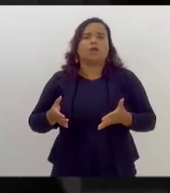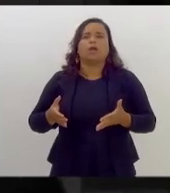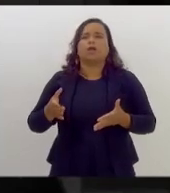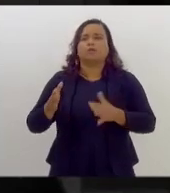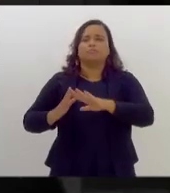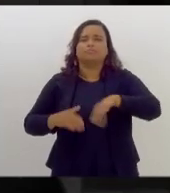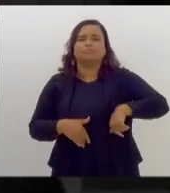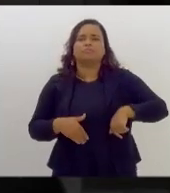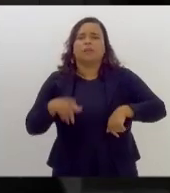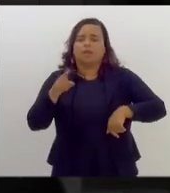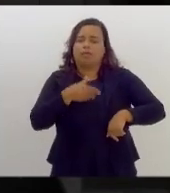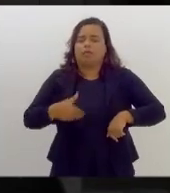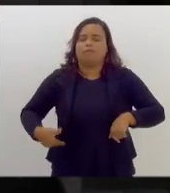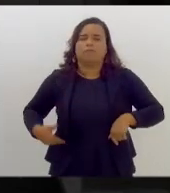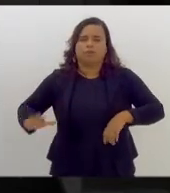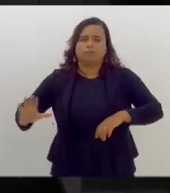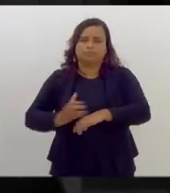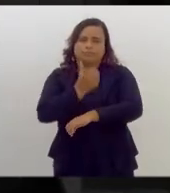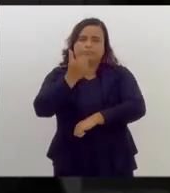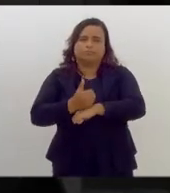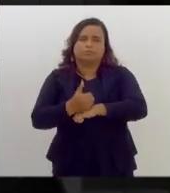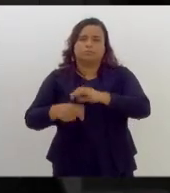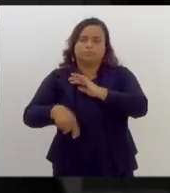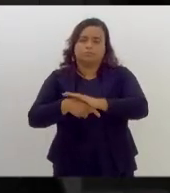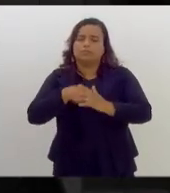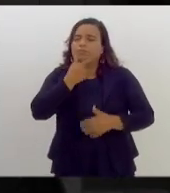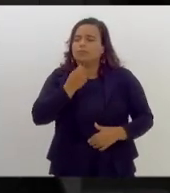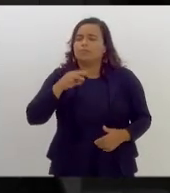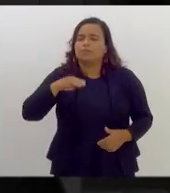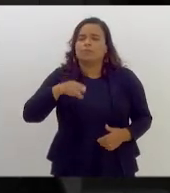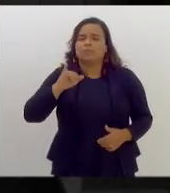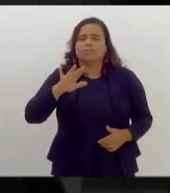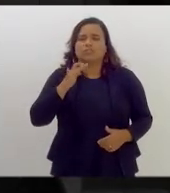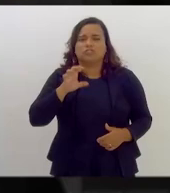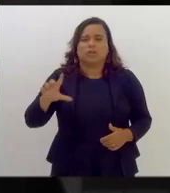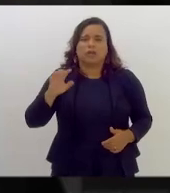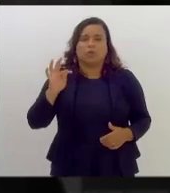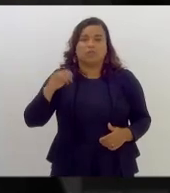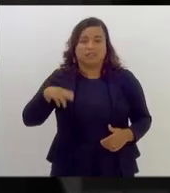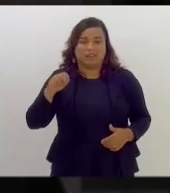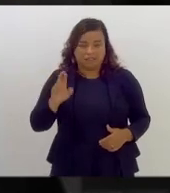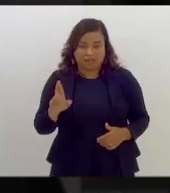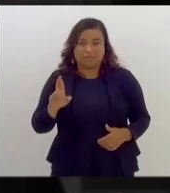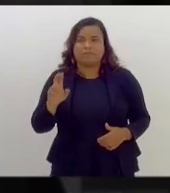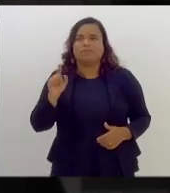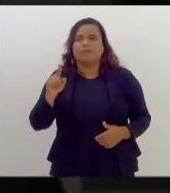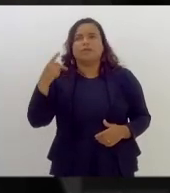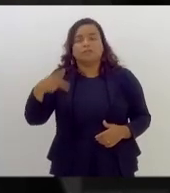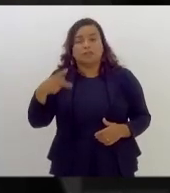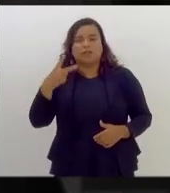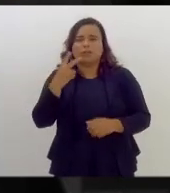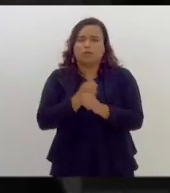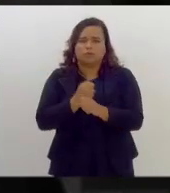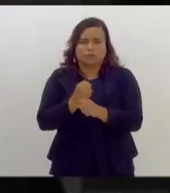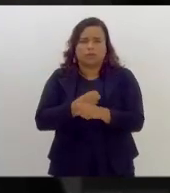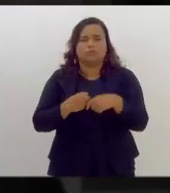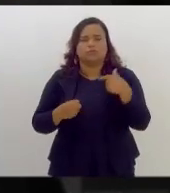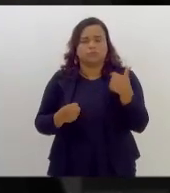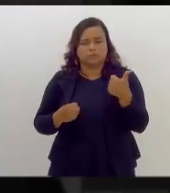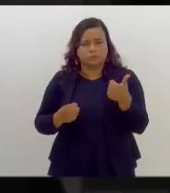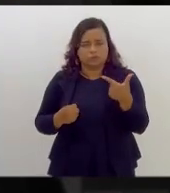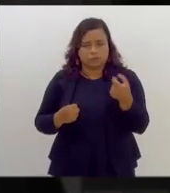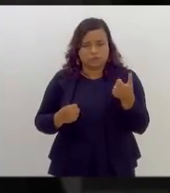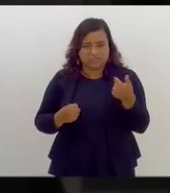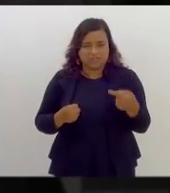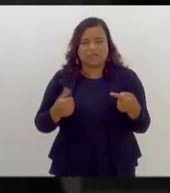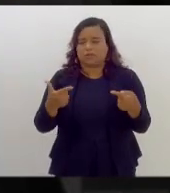de Michel Temer, desde o primeiro biênio de Temer, biênio seguinte, 17 e 18, esse teto de gastos já